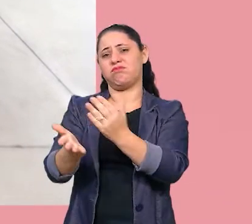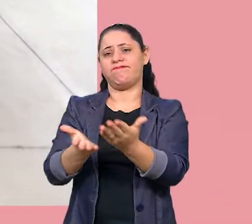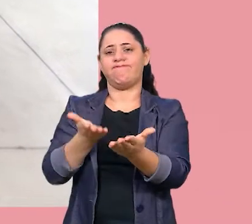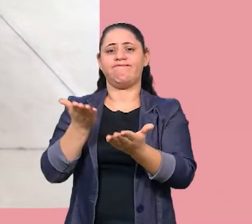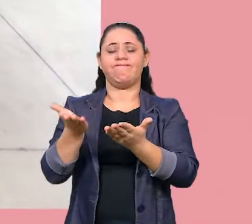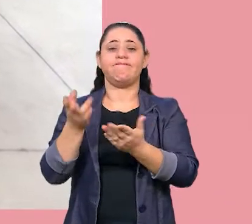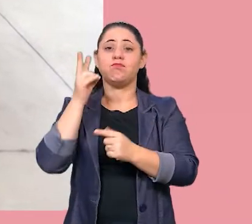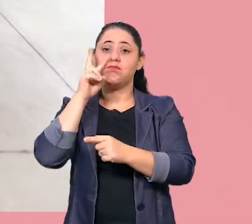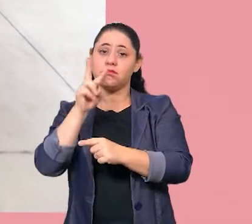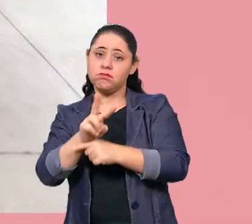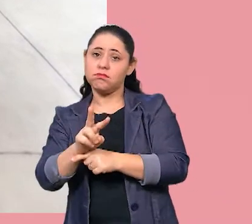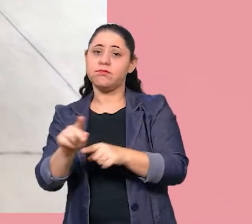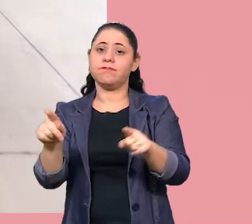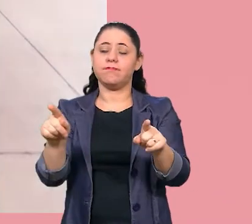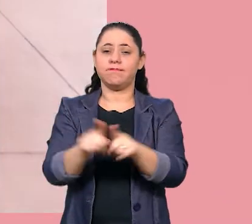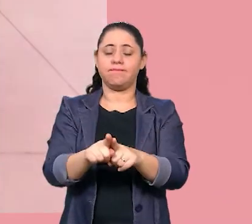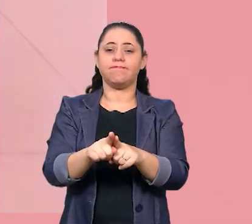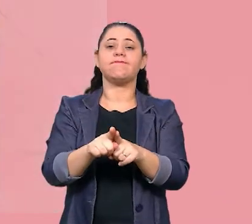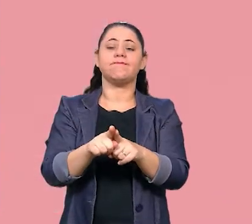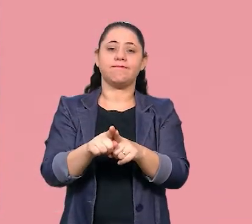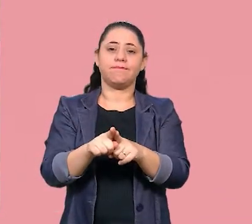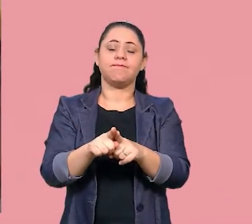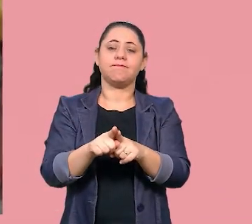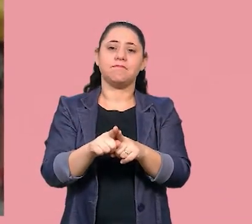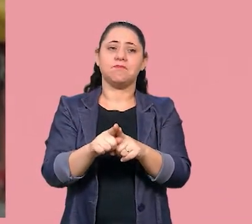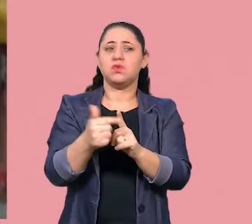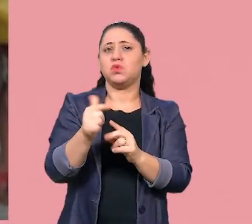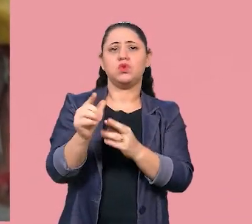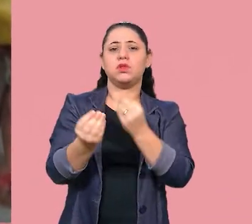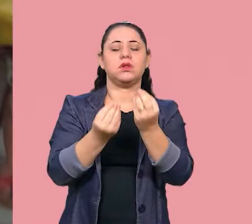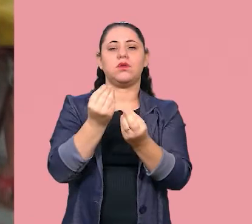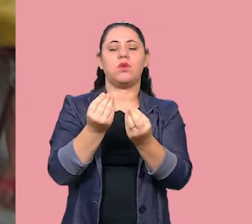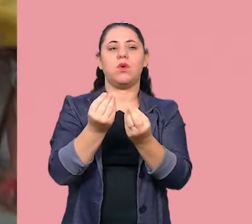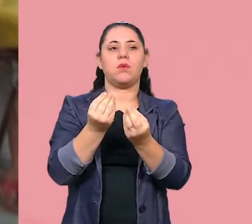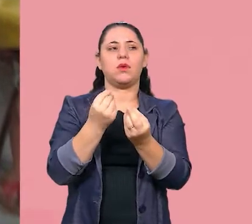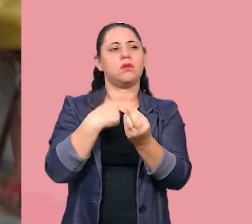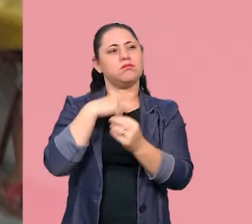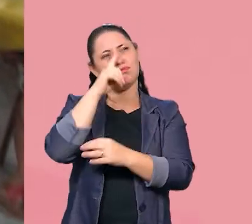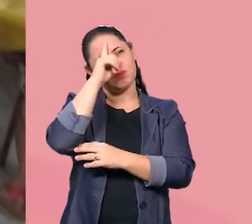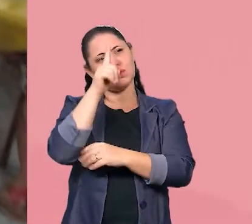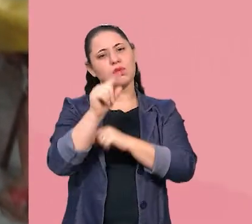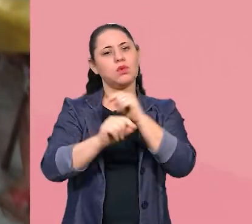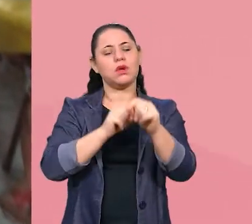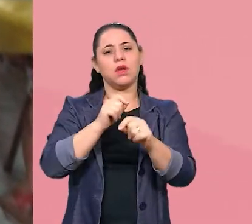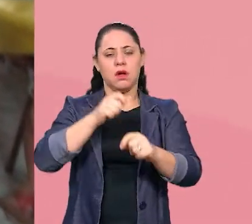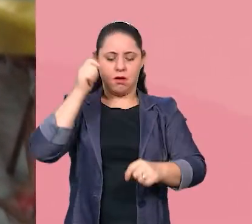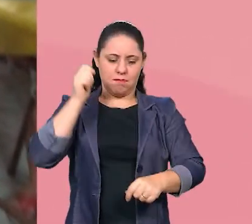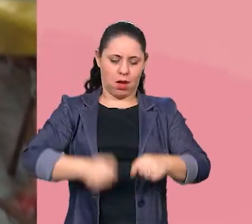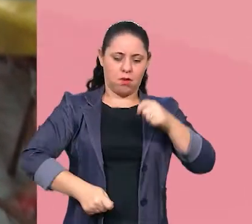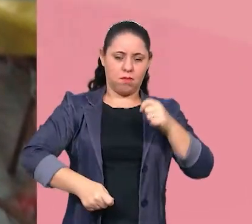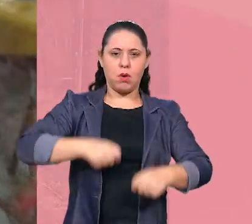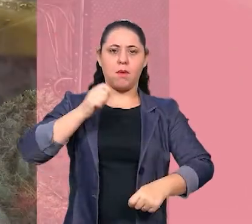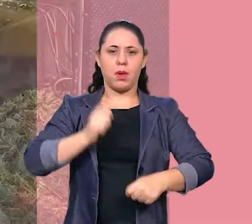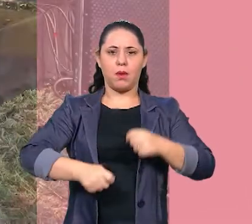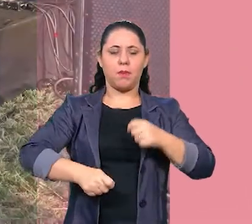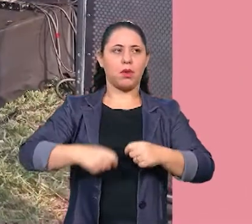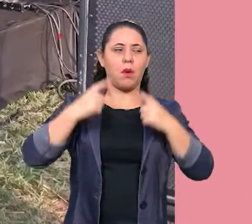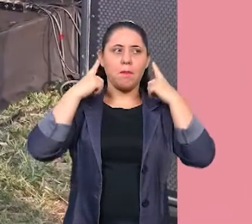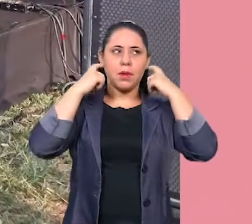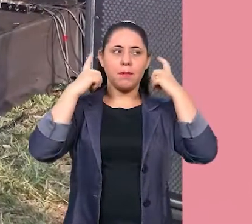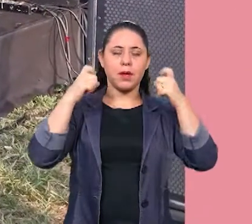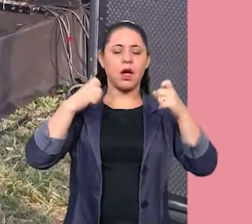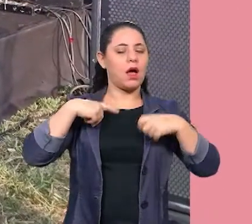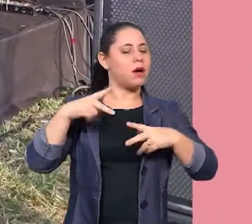cuidados. Não tinha assim como termos outra ideia senão trabalhar a percussão, que para nós é uma ferramenta